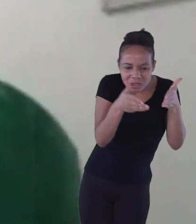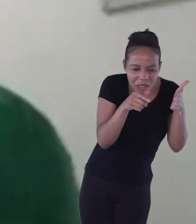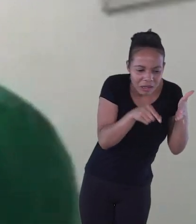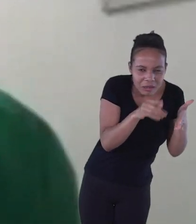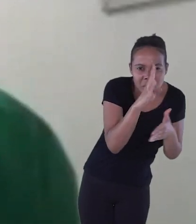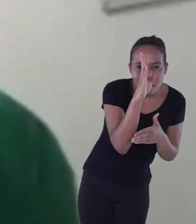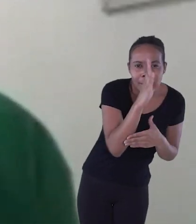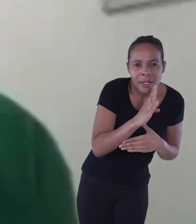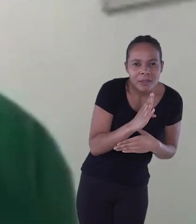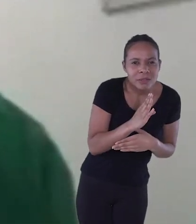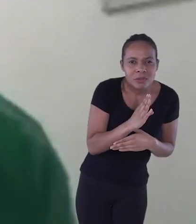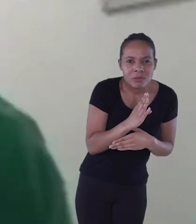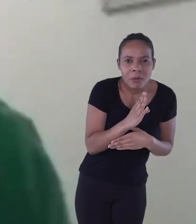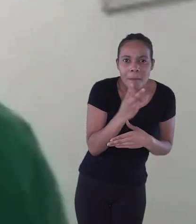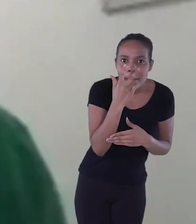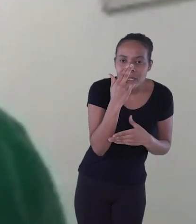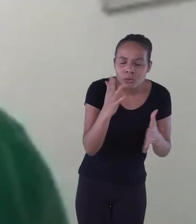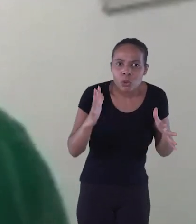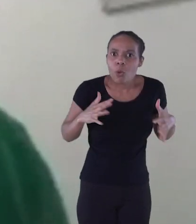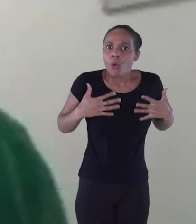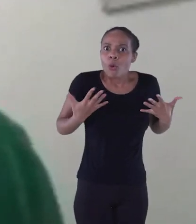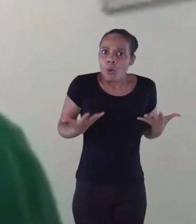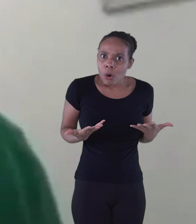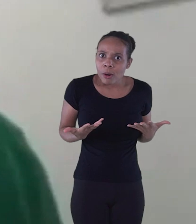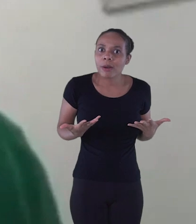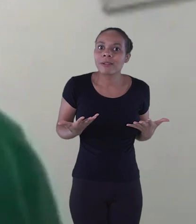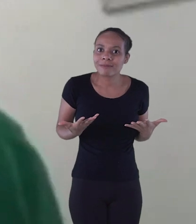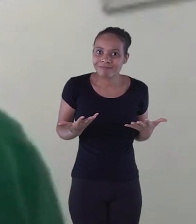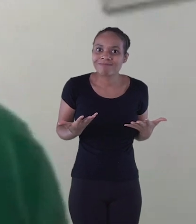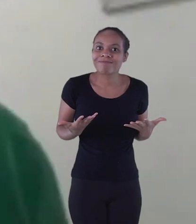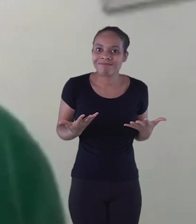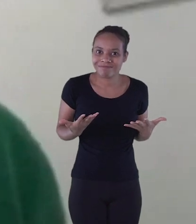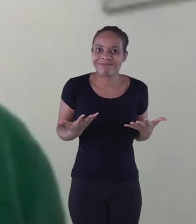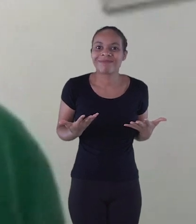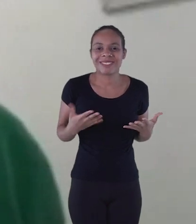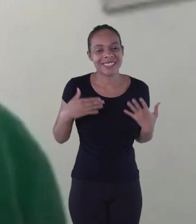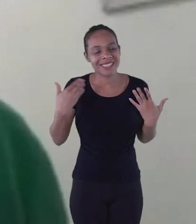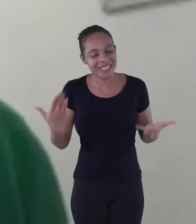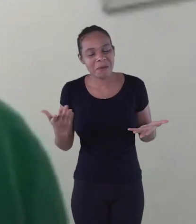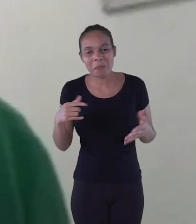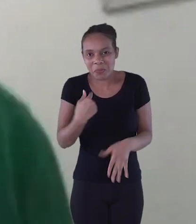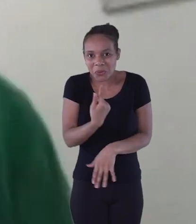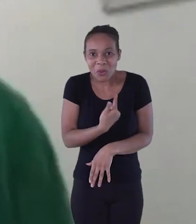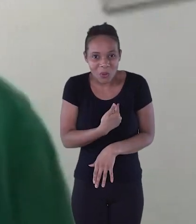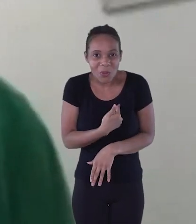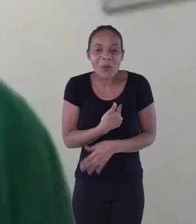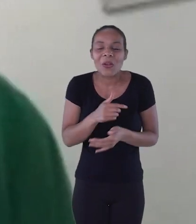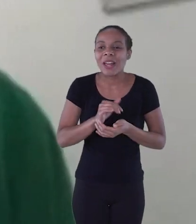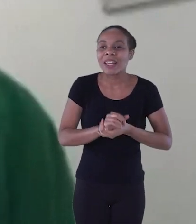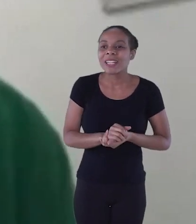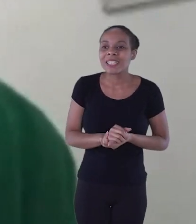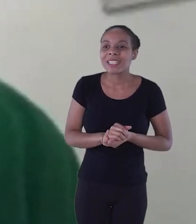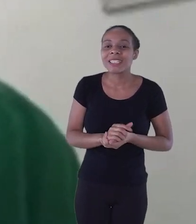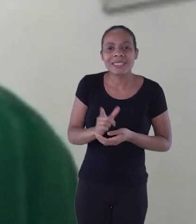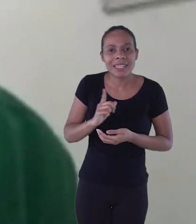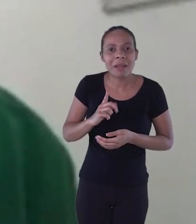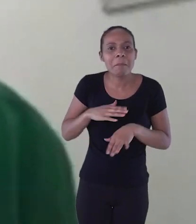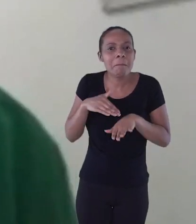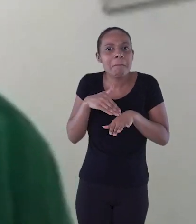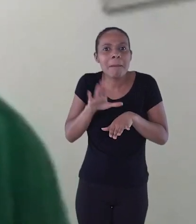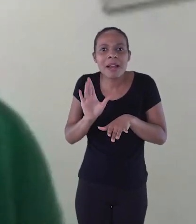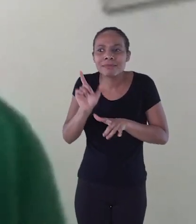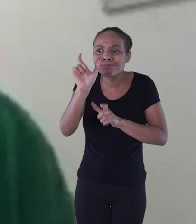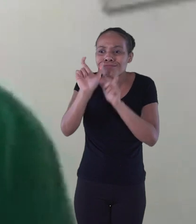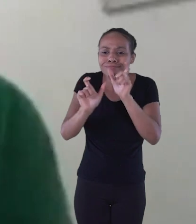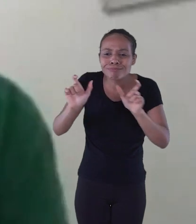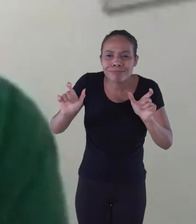fazenda, como se fosse um só que nós diversificamos isso e pegamos o quê? Mais de 550 personagens